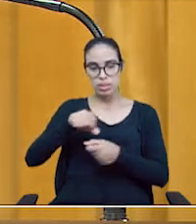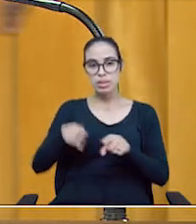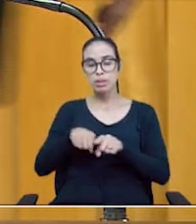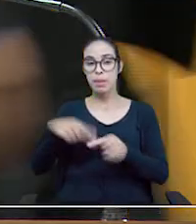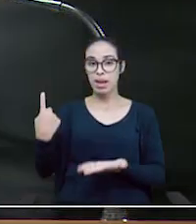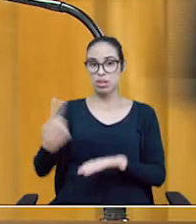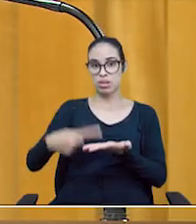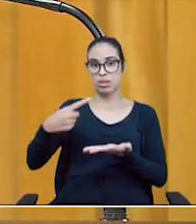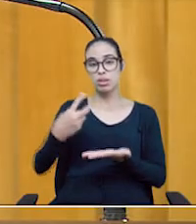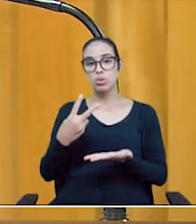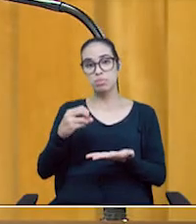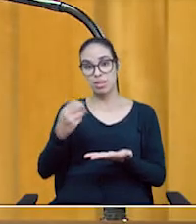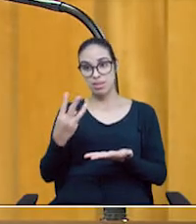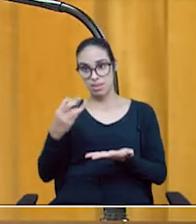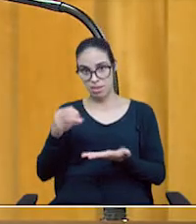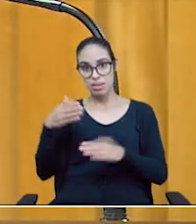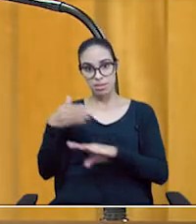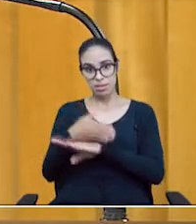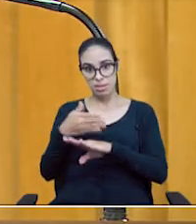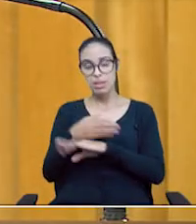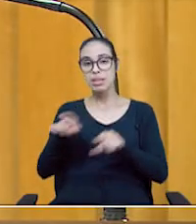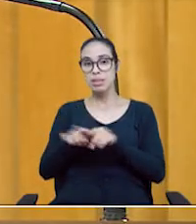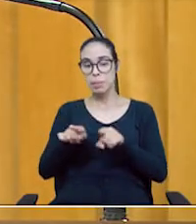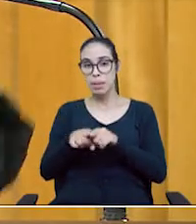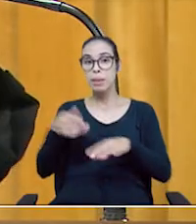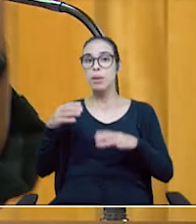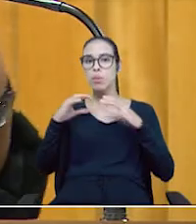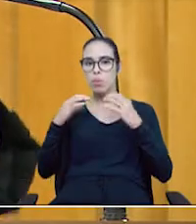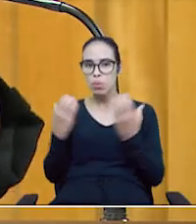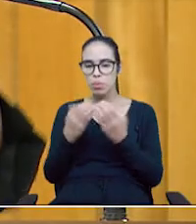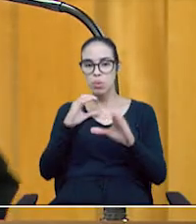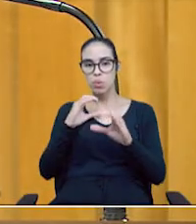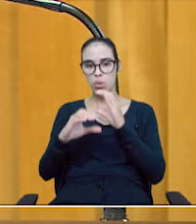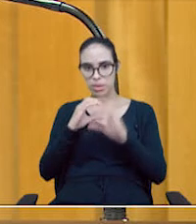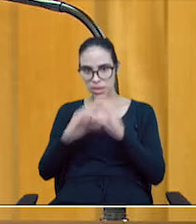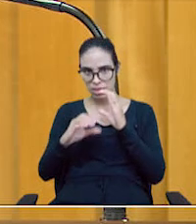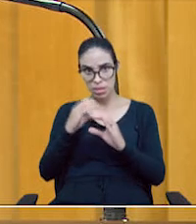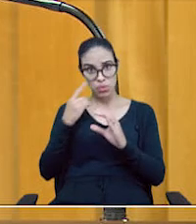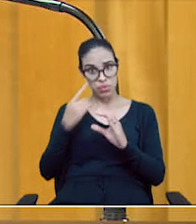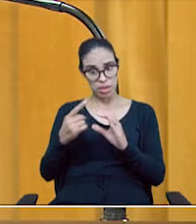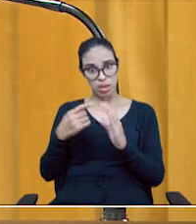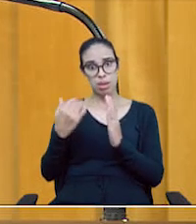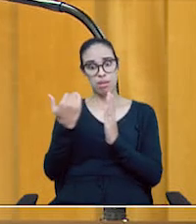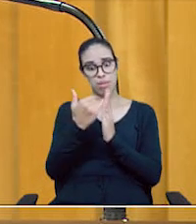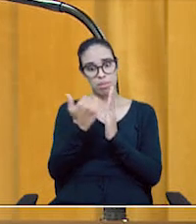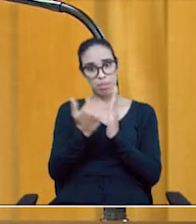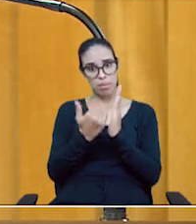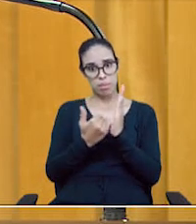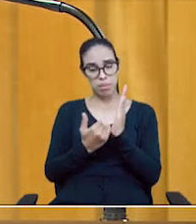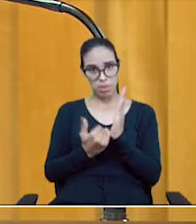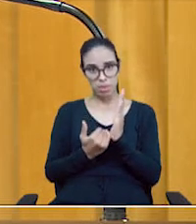2030, Comissão Permanente de Comunicação do Poder Judiciário. Vejam que eu não menti em relação